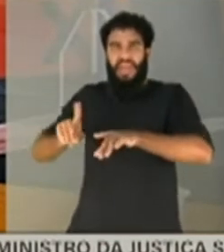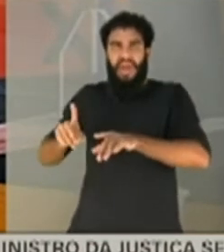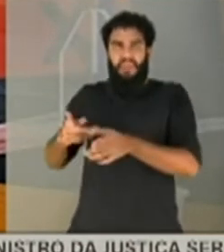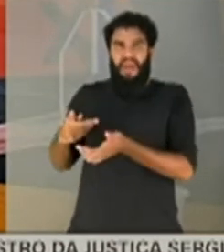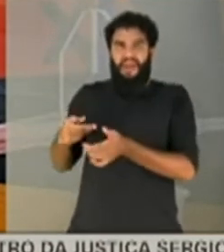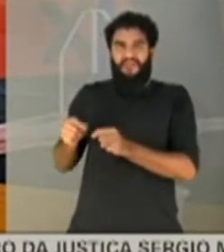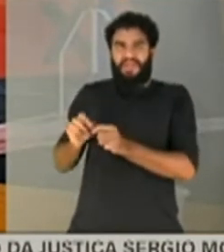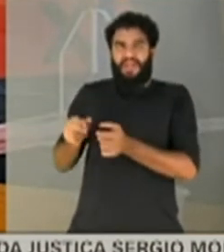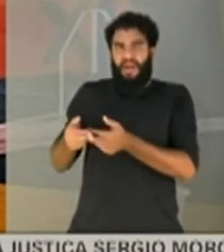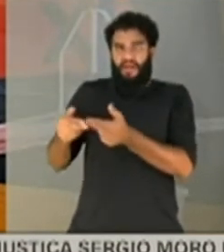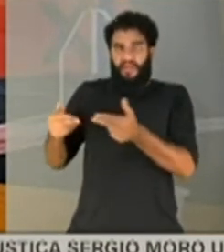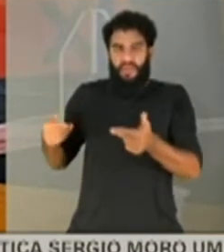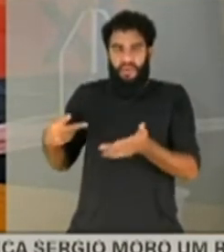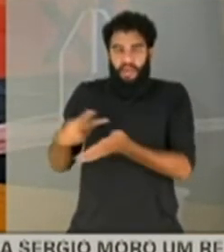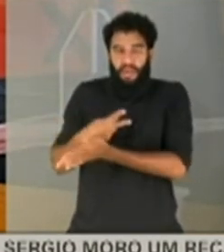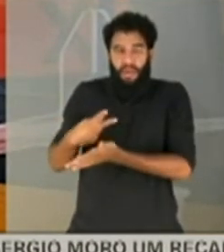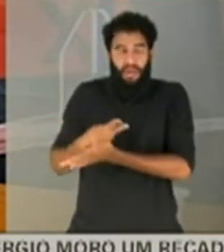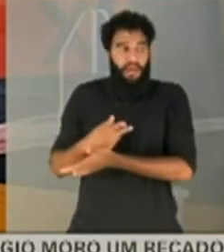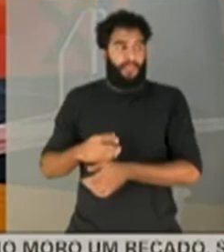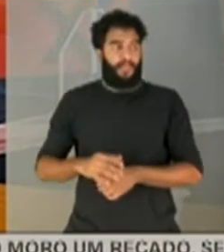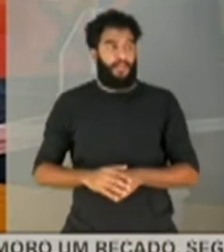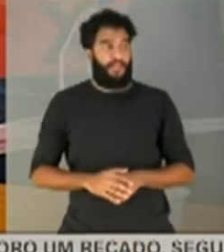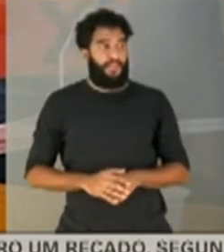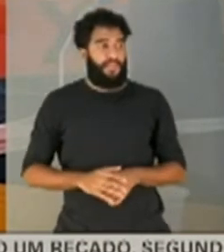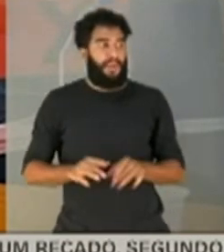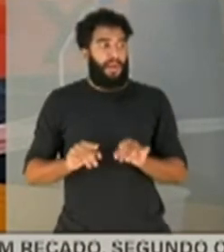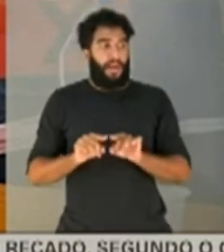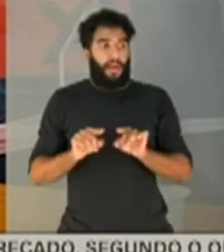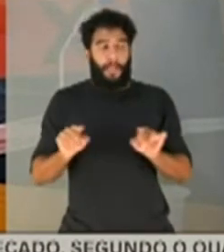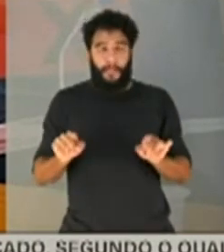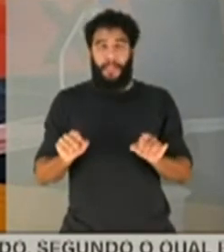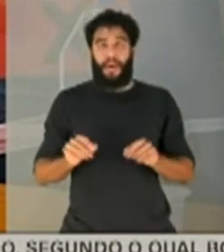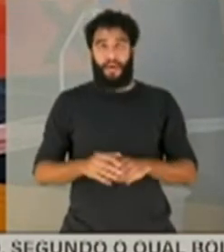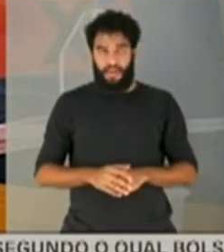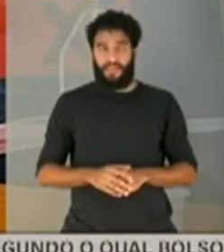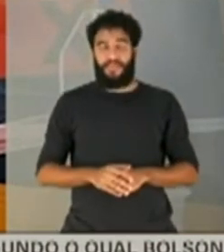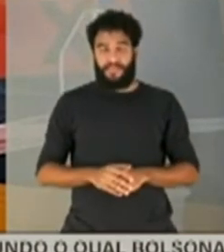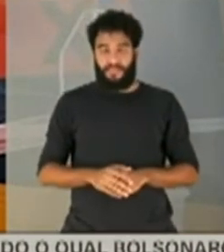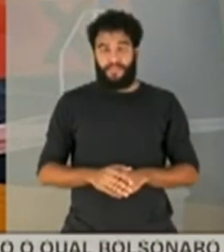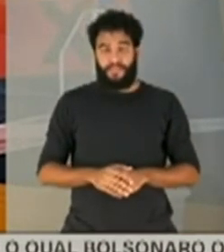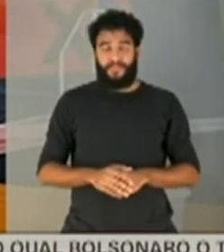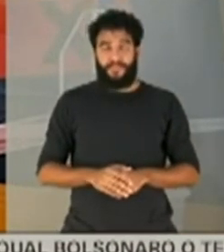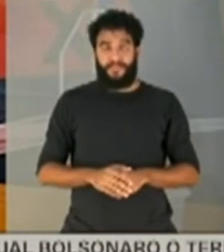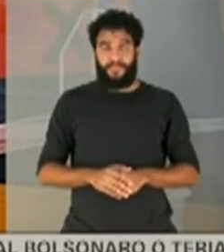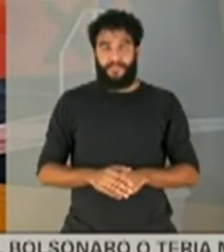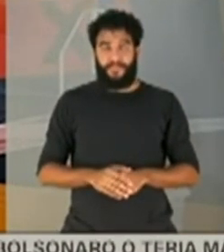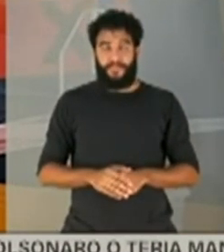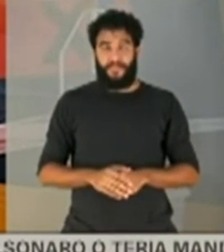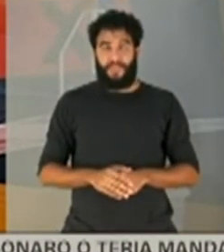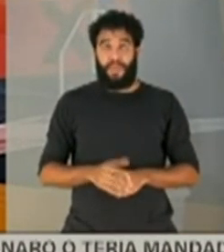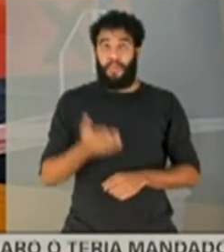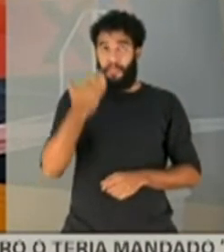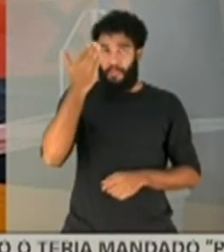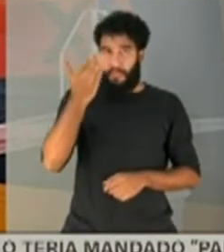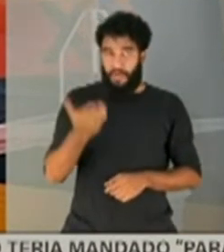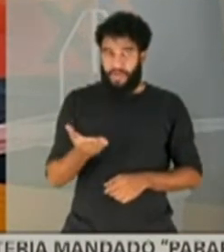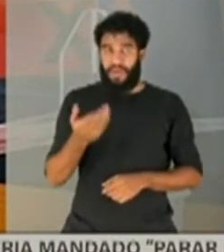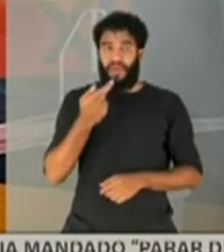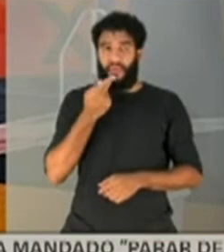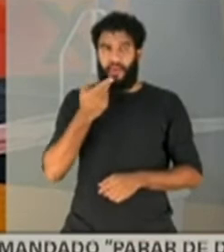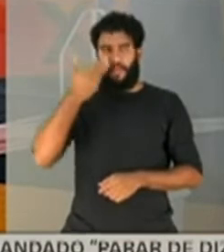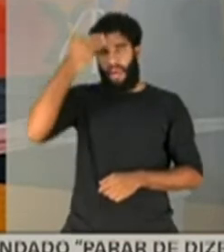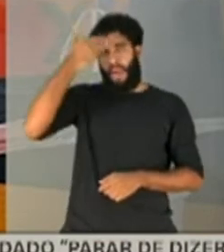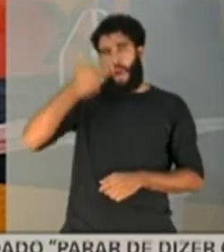envergonhou a justiça brasileira pode ter certeza disso tá o senhor tá aqui dizendo que é um